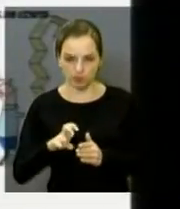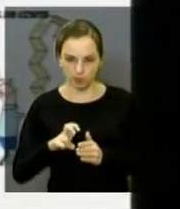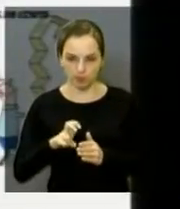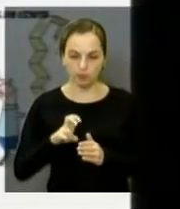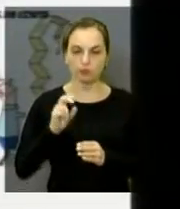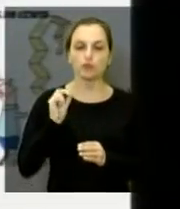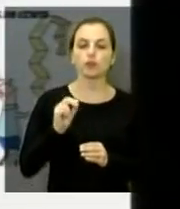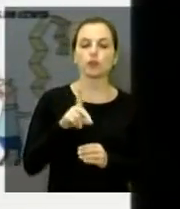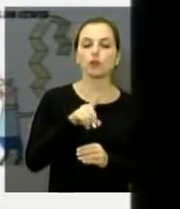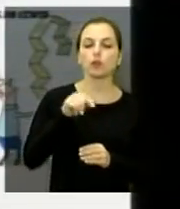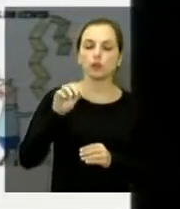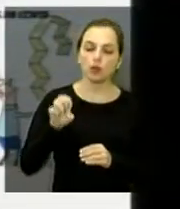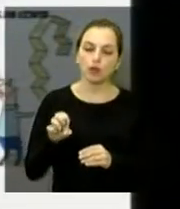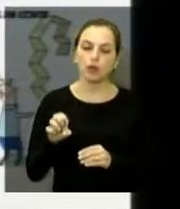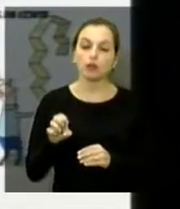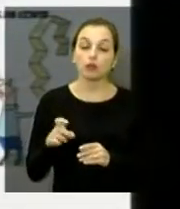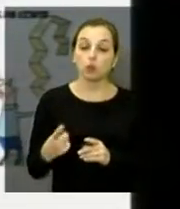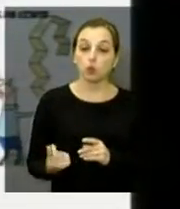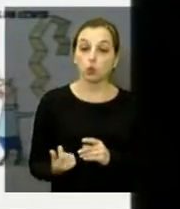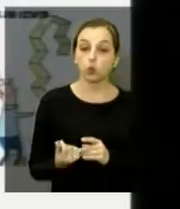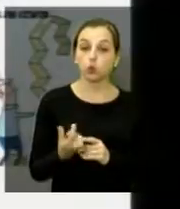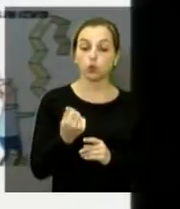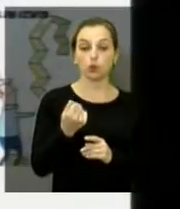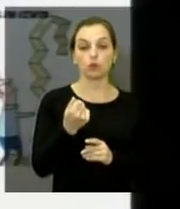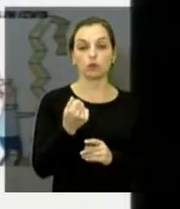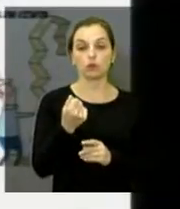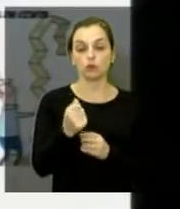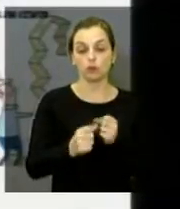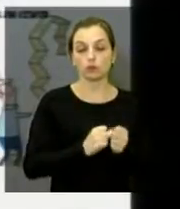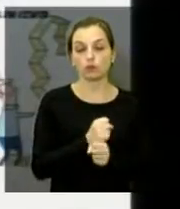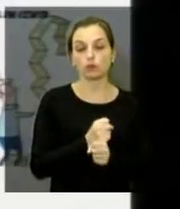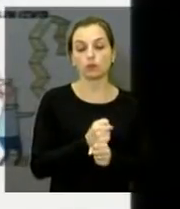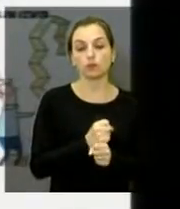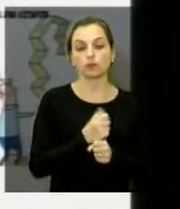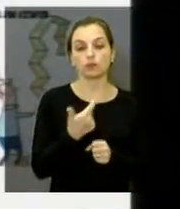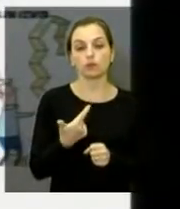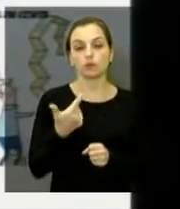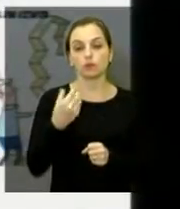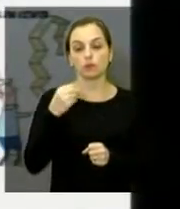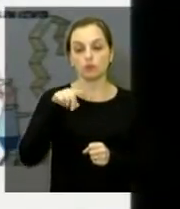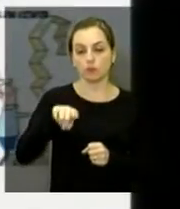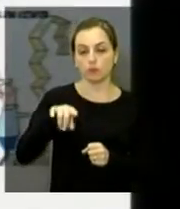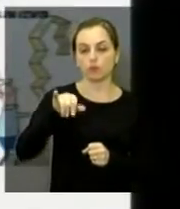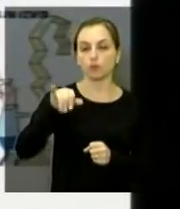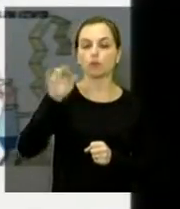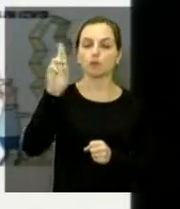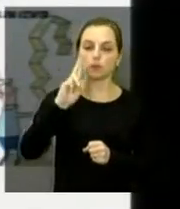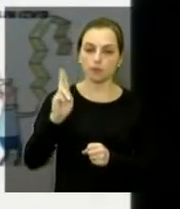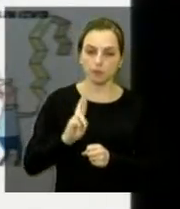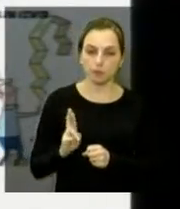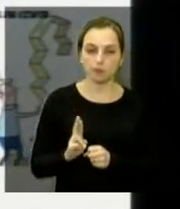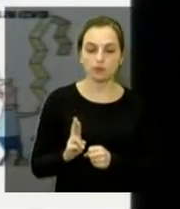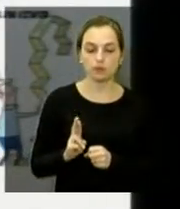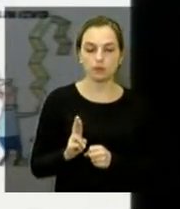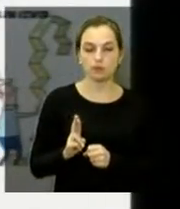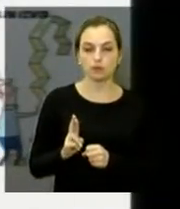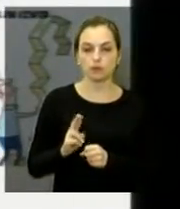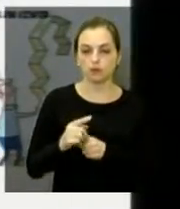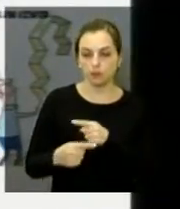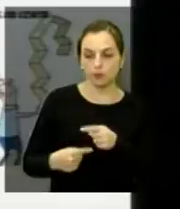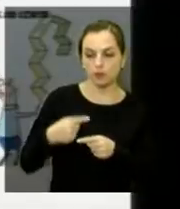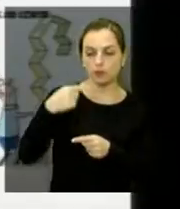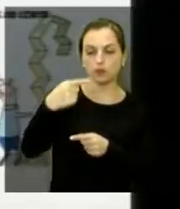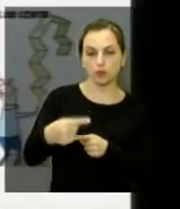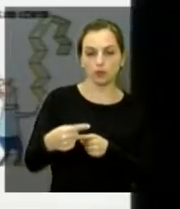o DAE tinha um superávit anual de 10 milhões de reais. Após a